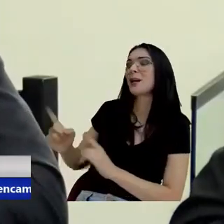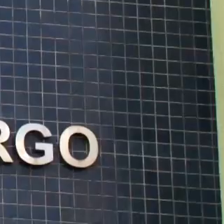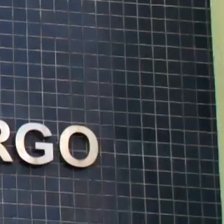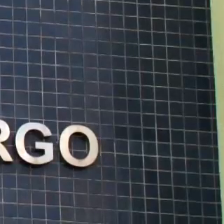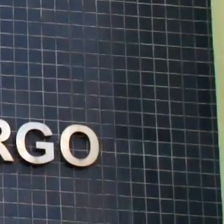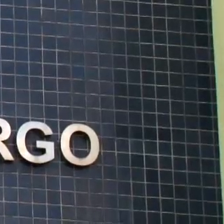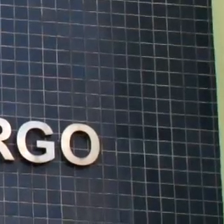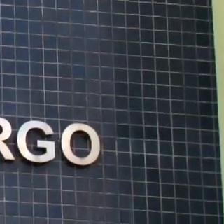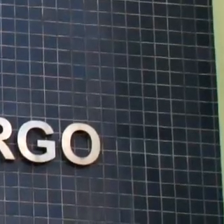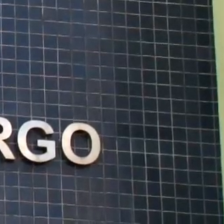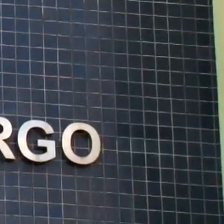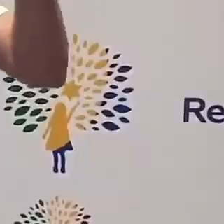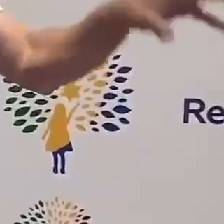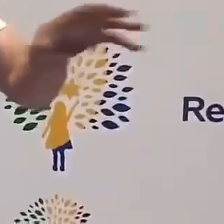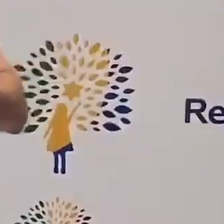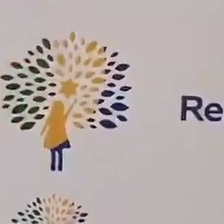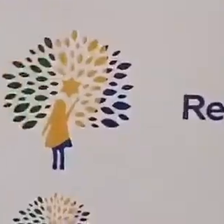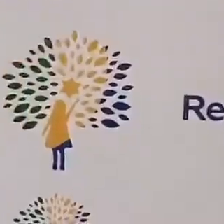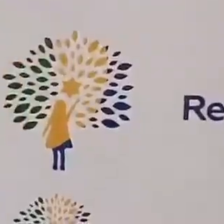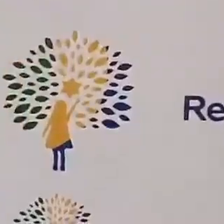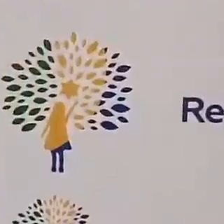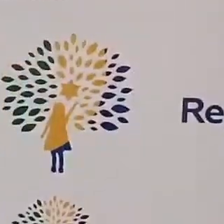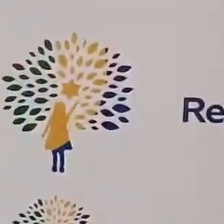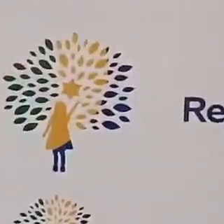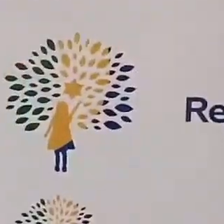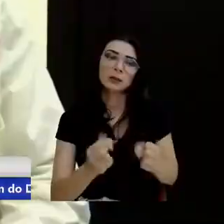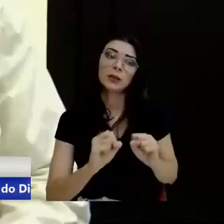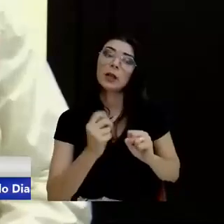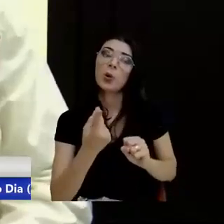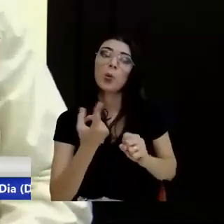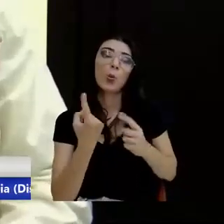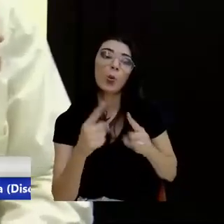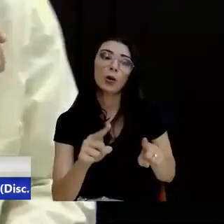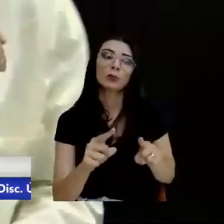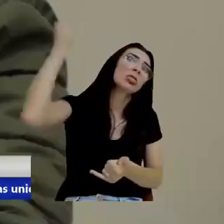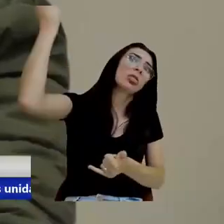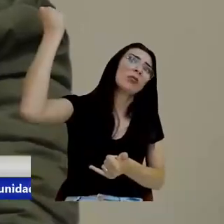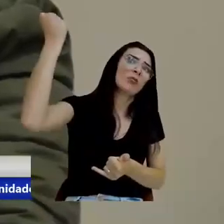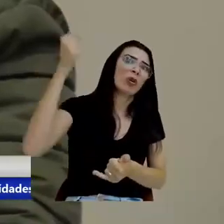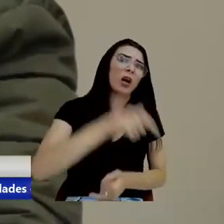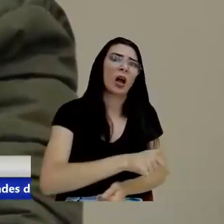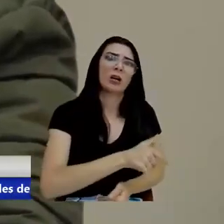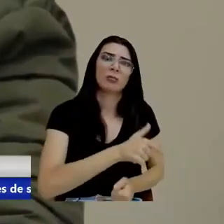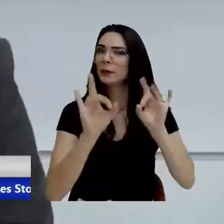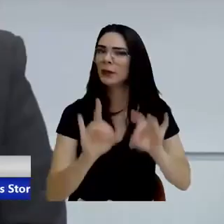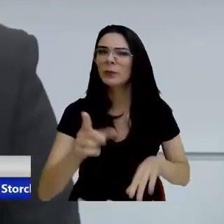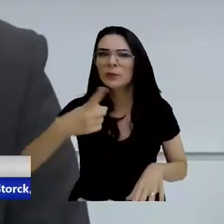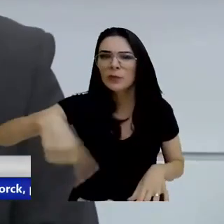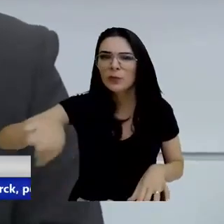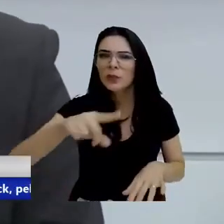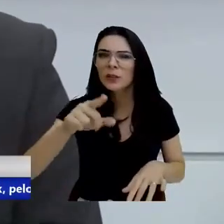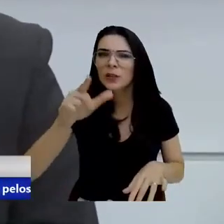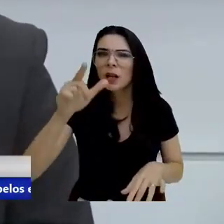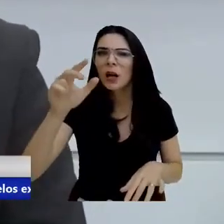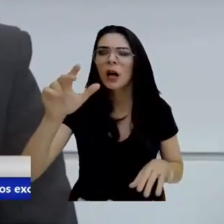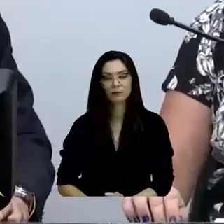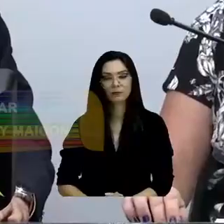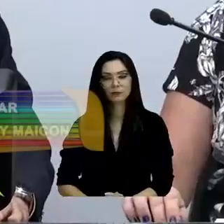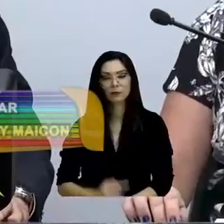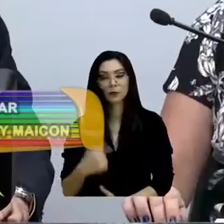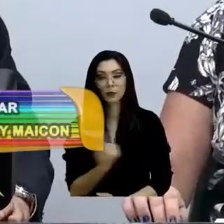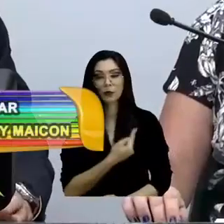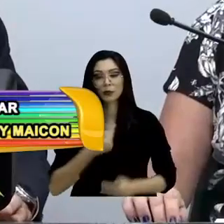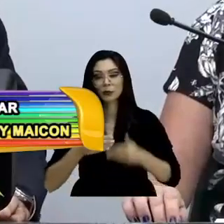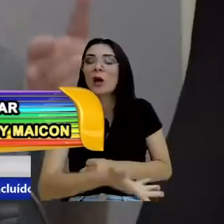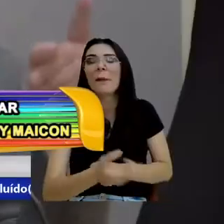Caminhão. Votaram favoráveis à abertura do processo de impeachment Ângelo Gaguinho, Carlinhos do Kiko, Cristiano Guenin,